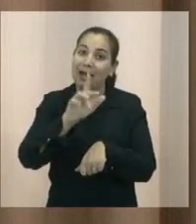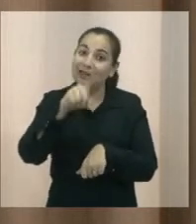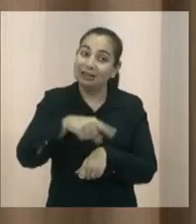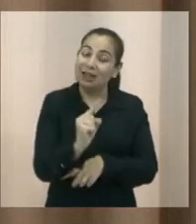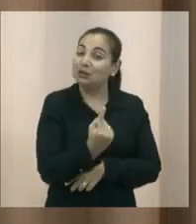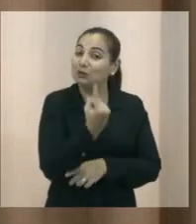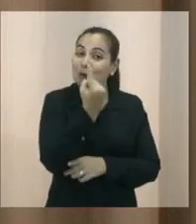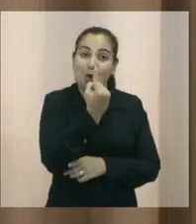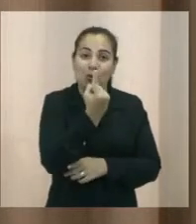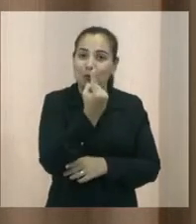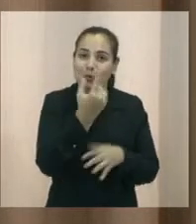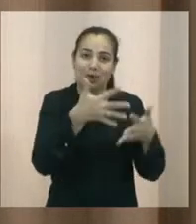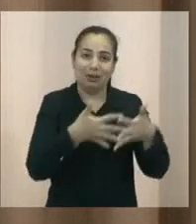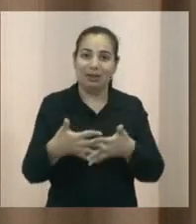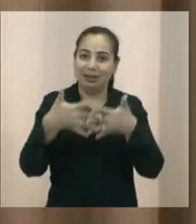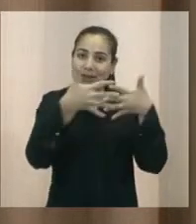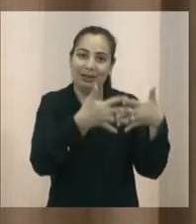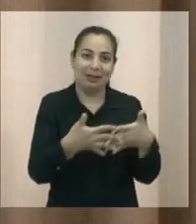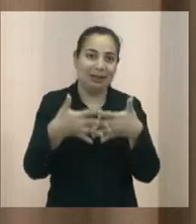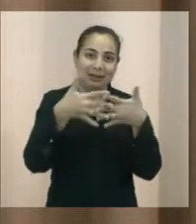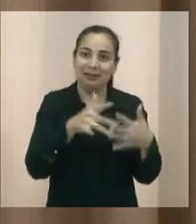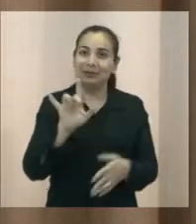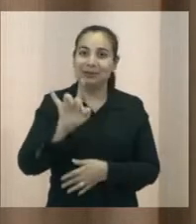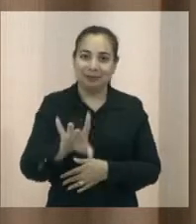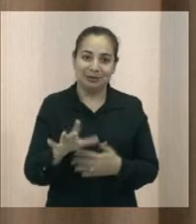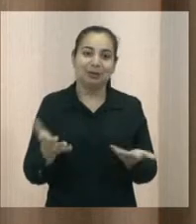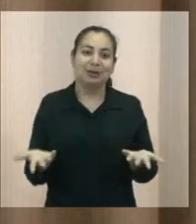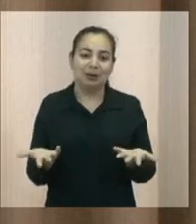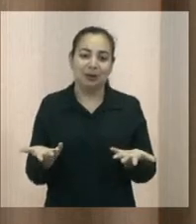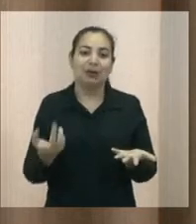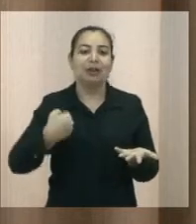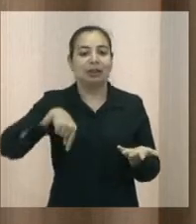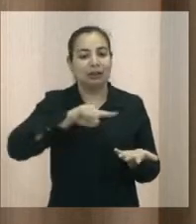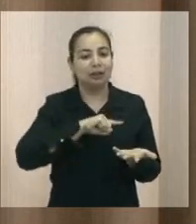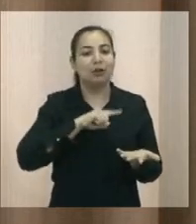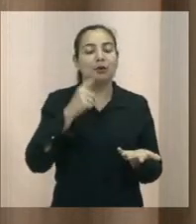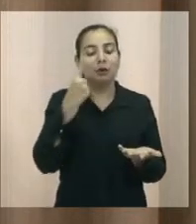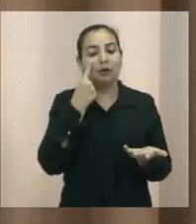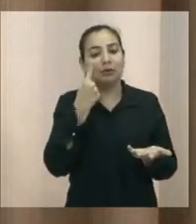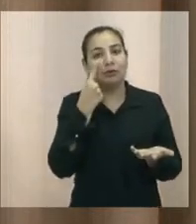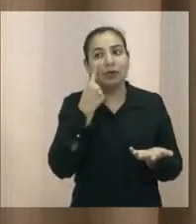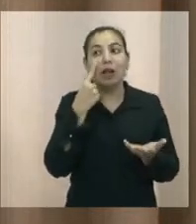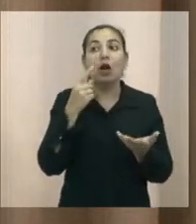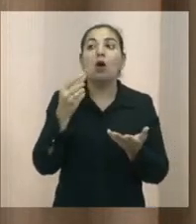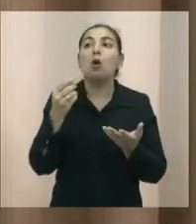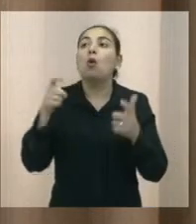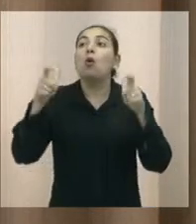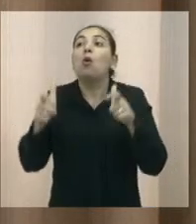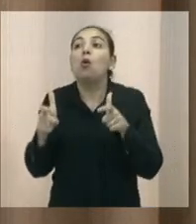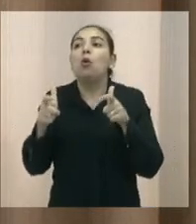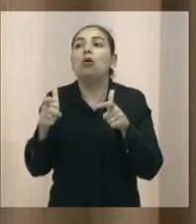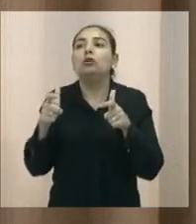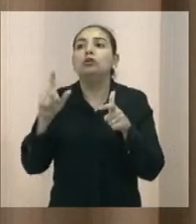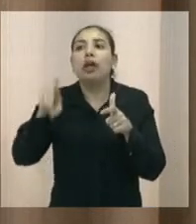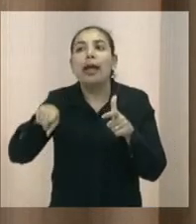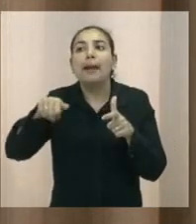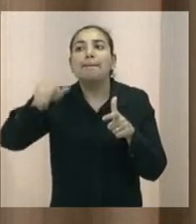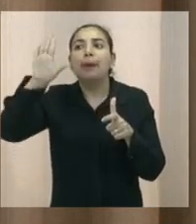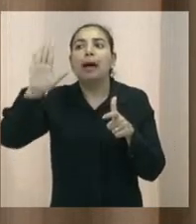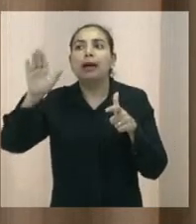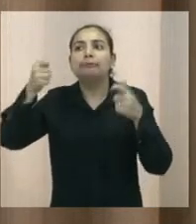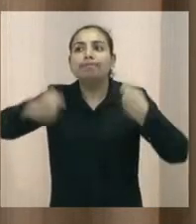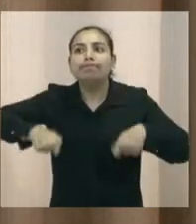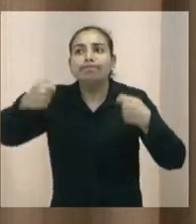né, apenas, a gente faz toda uma levantamento de necessidades. Qual o local que a gente precisa